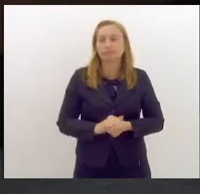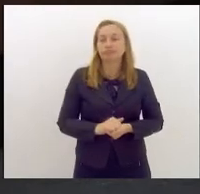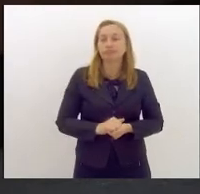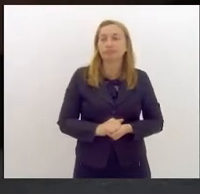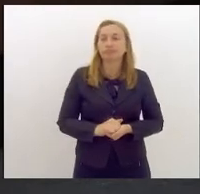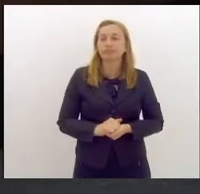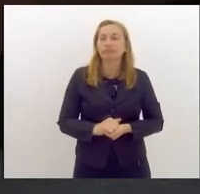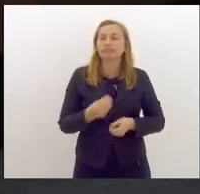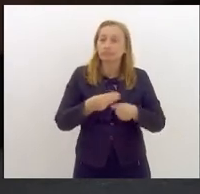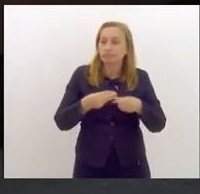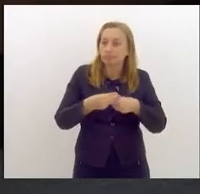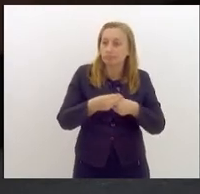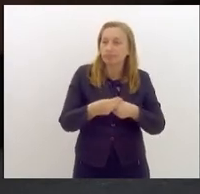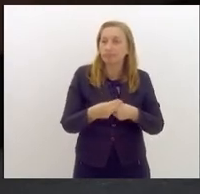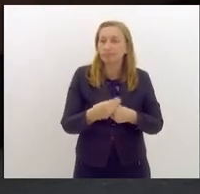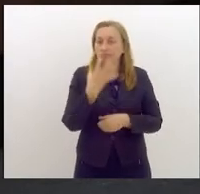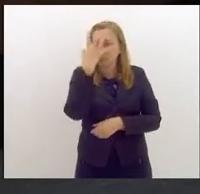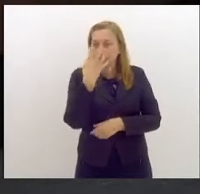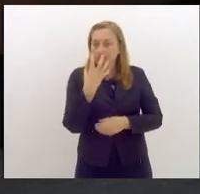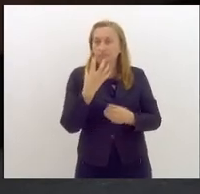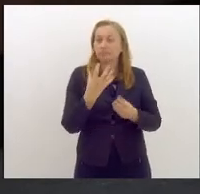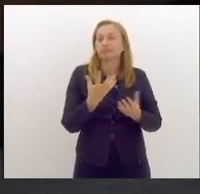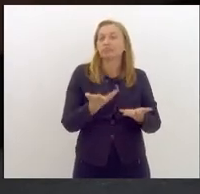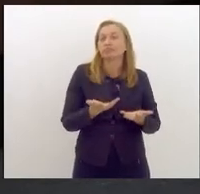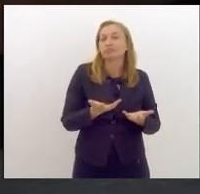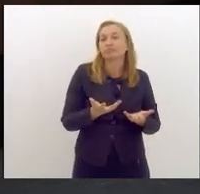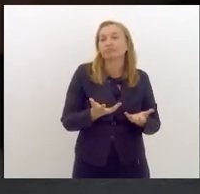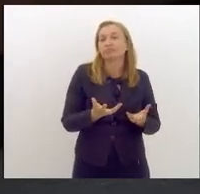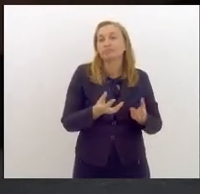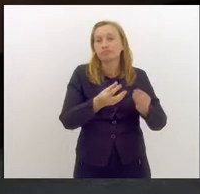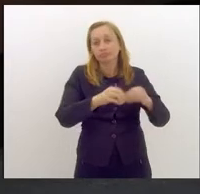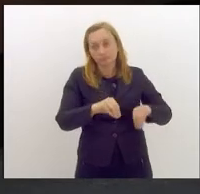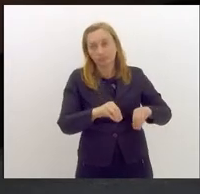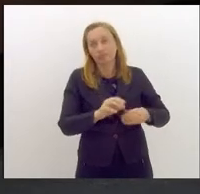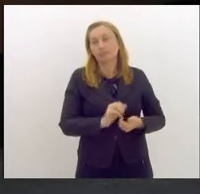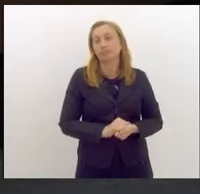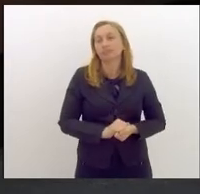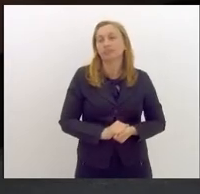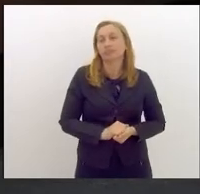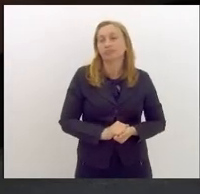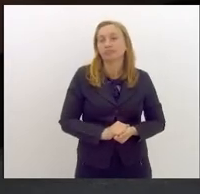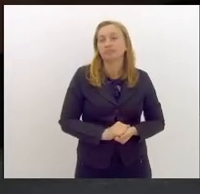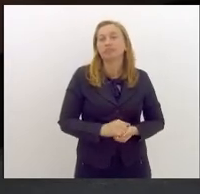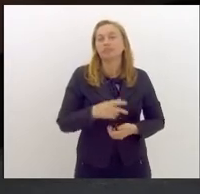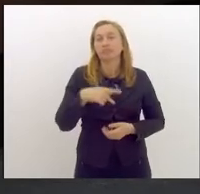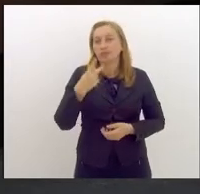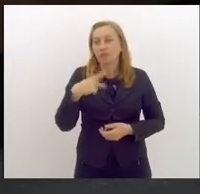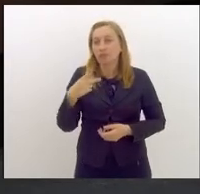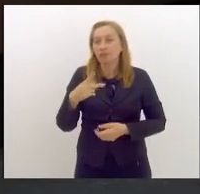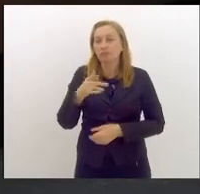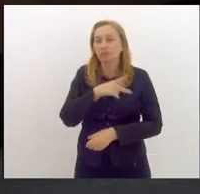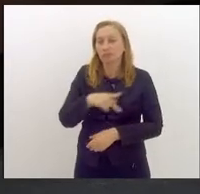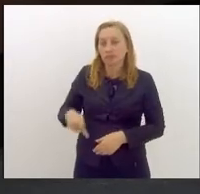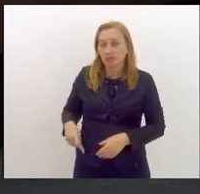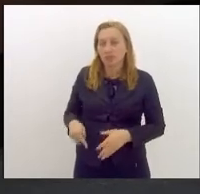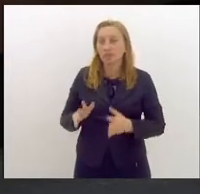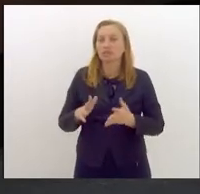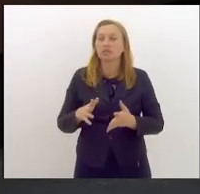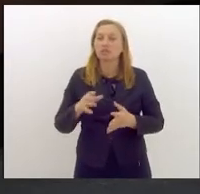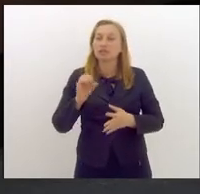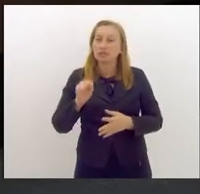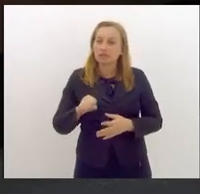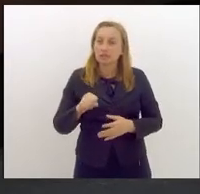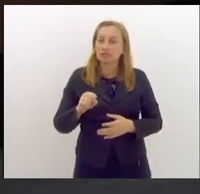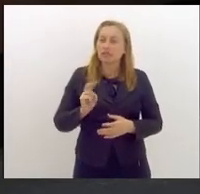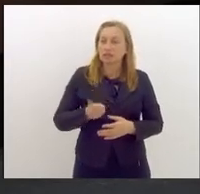os municípios estão gravemente preocupados eu falo com o presidente da um time dia sim dia não tem um debate agora